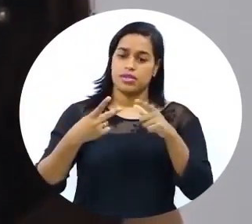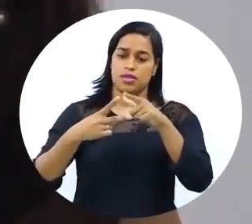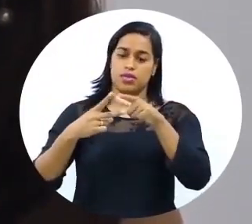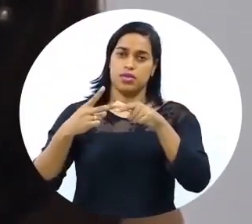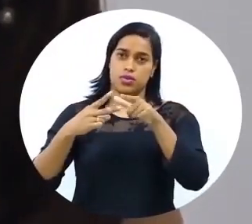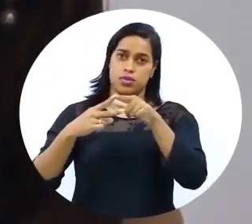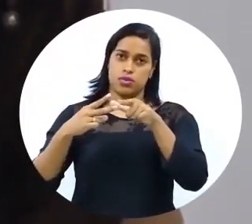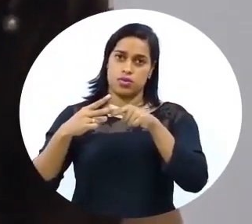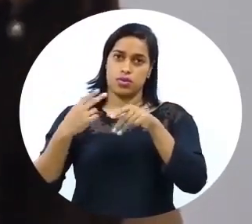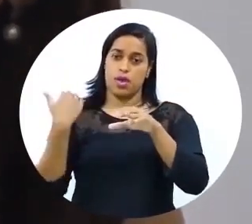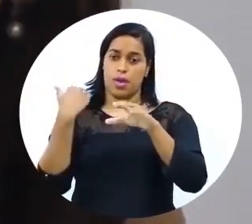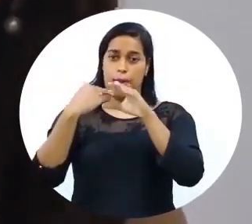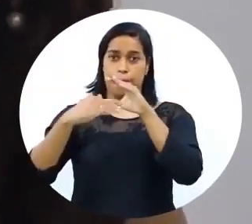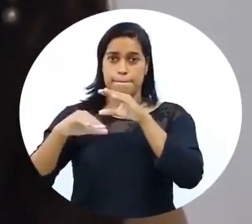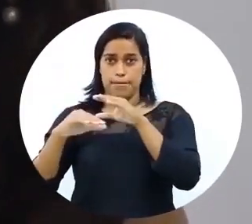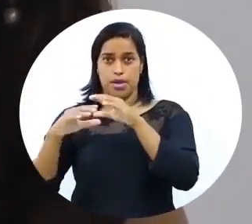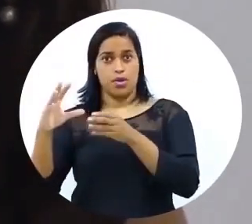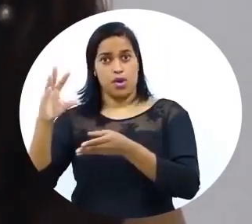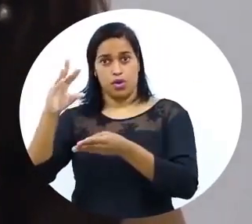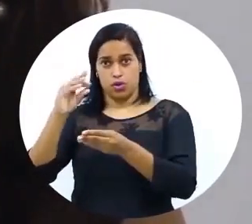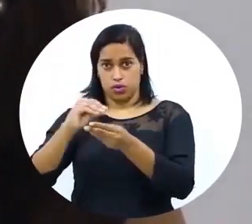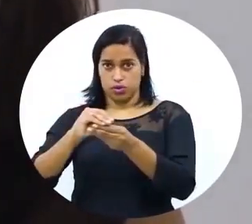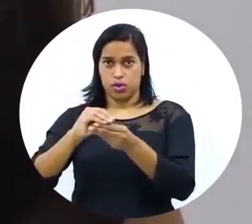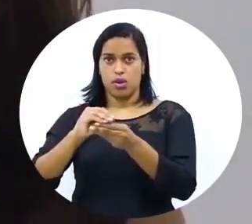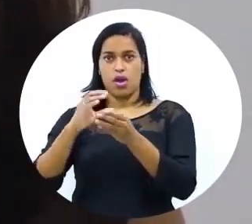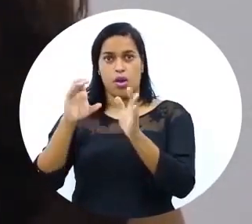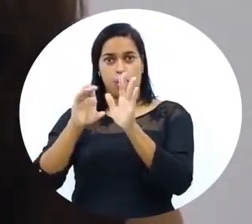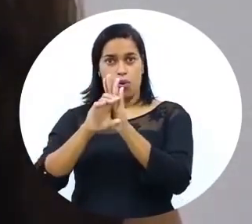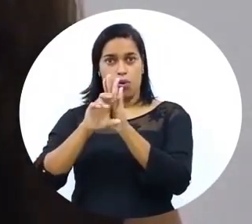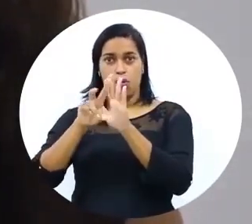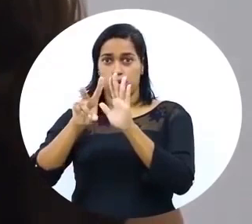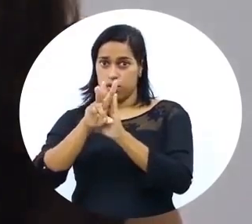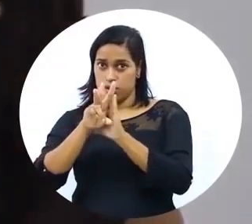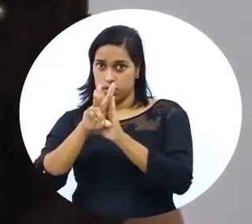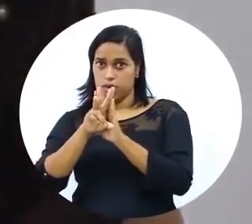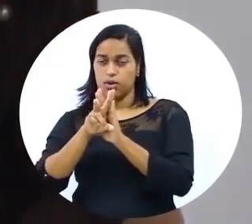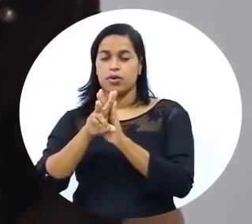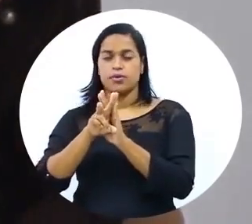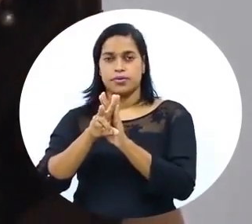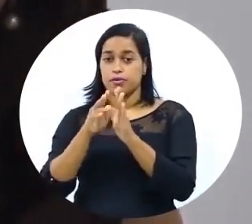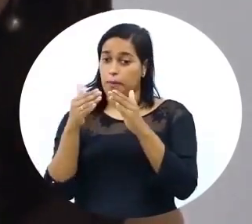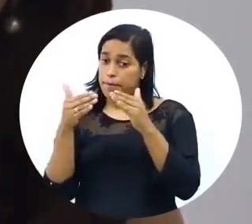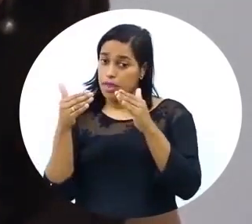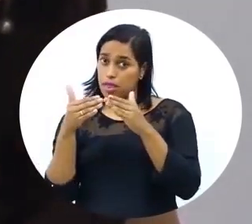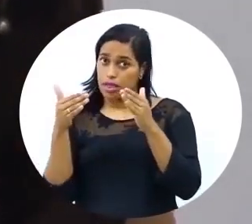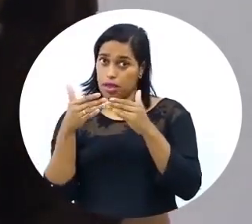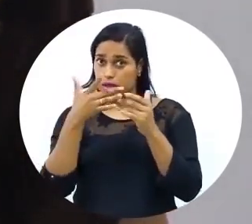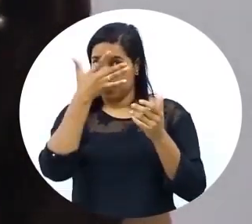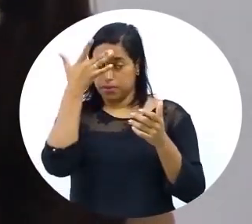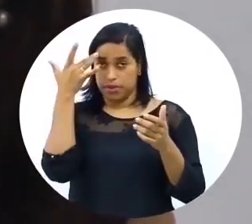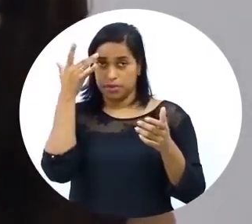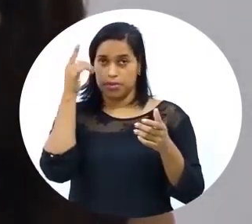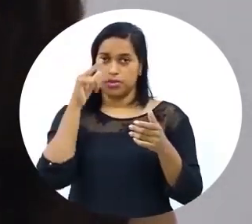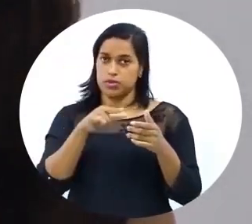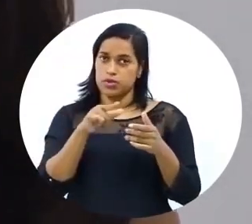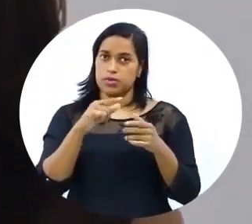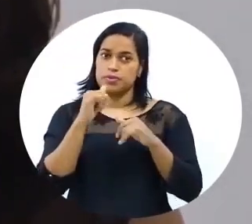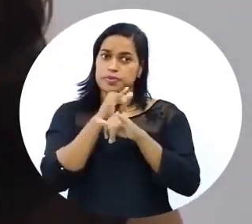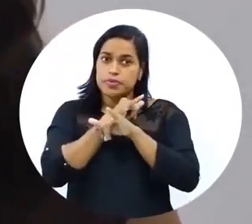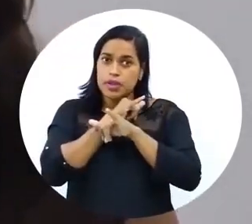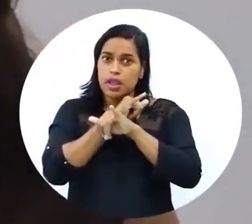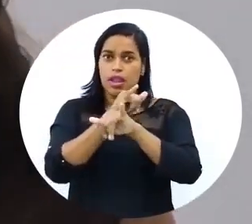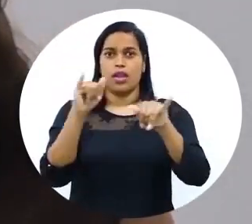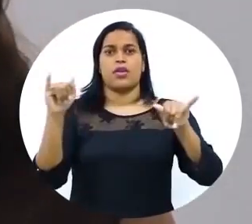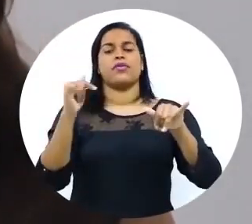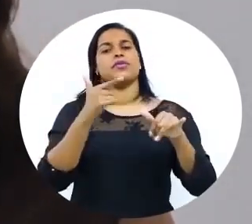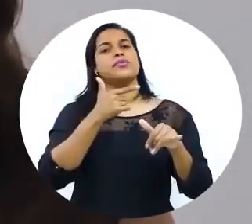formas. Primeiro, ou anexar o currículo, se assim for solicitado também pela pessoa que está divulgando essa